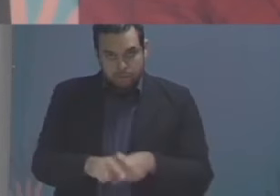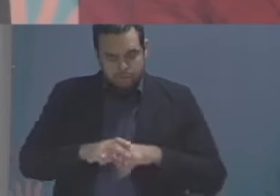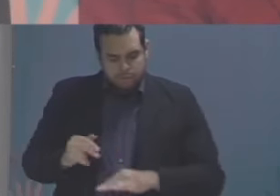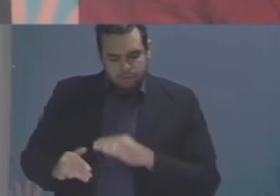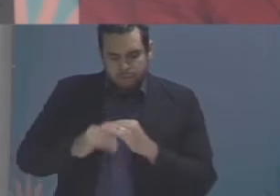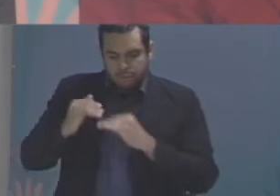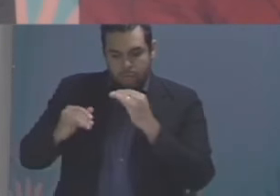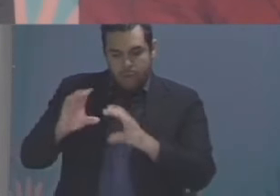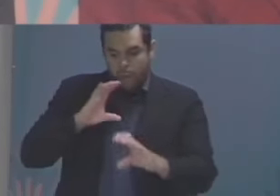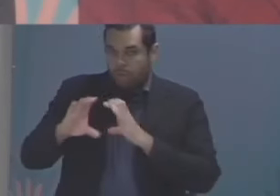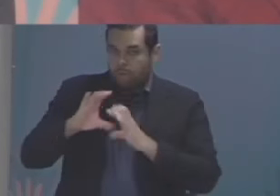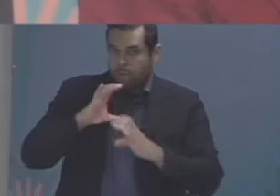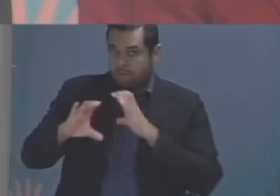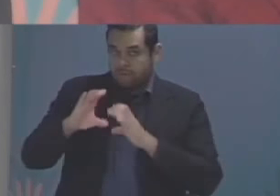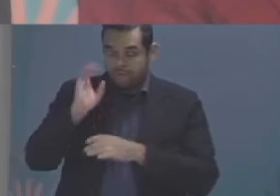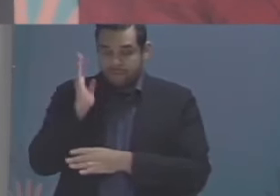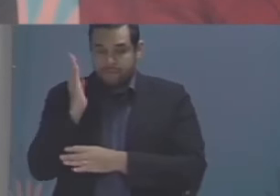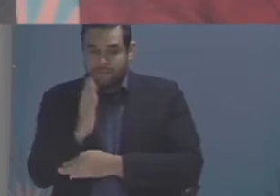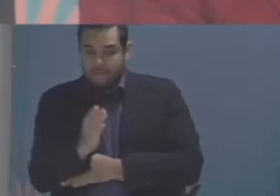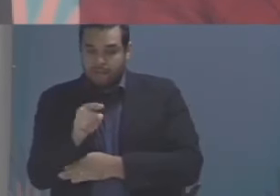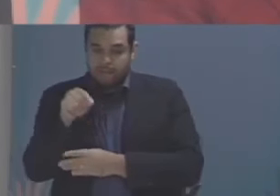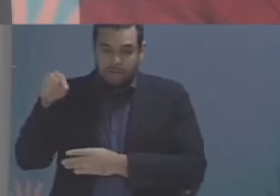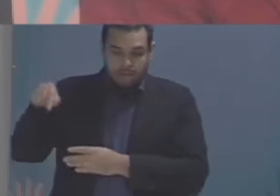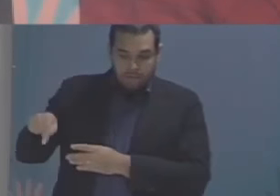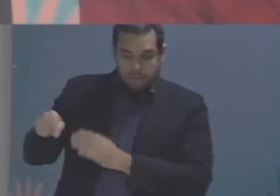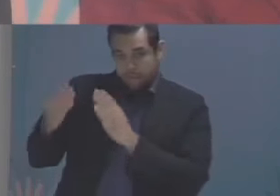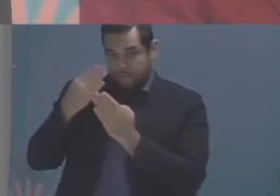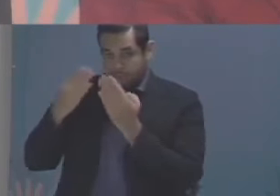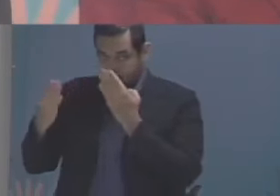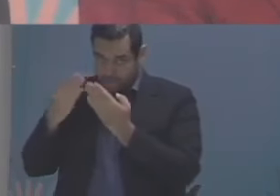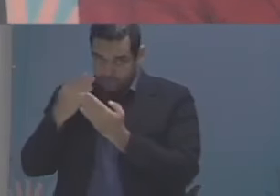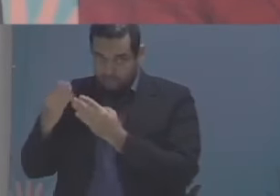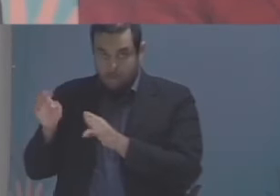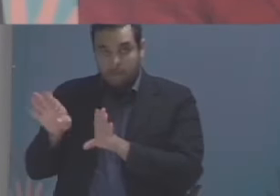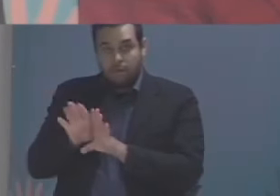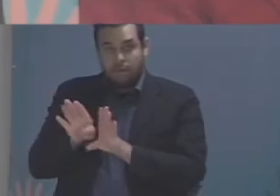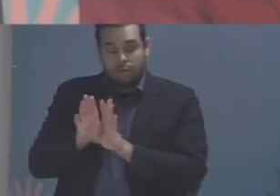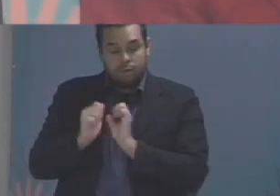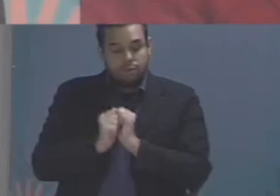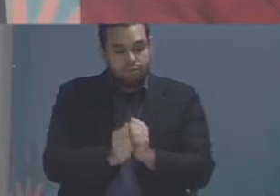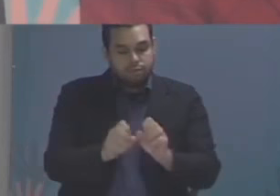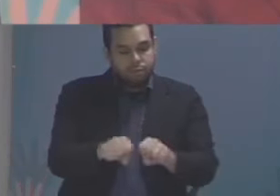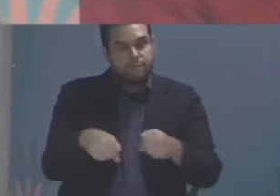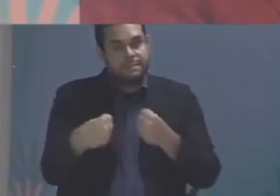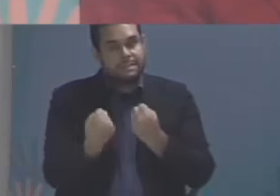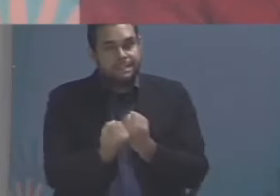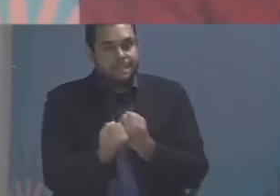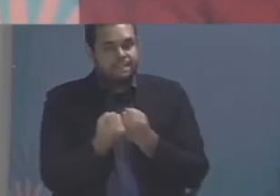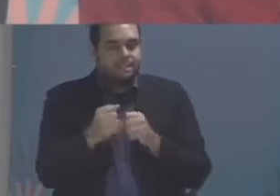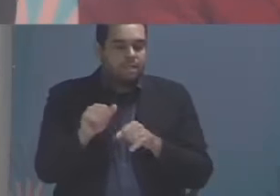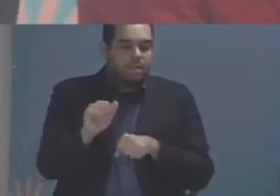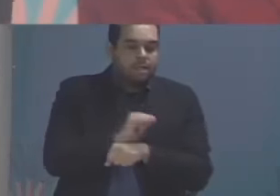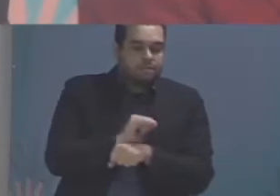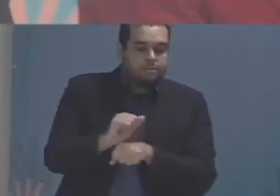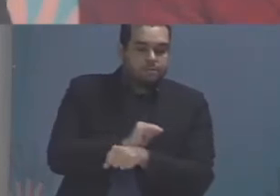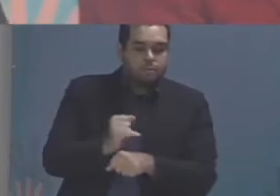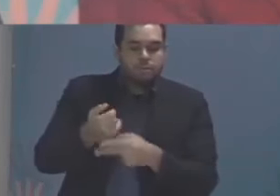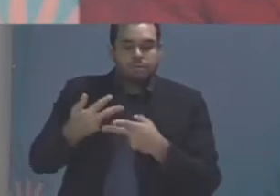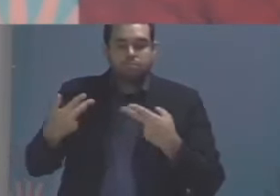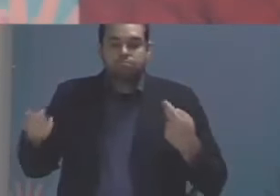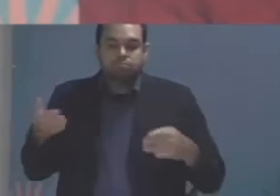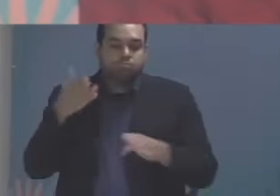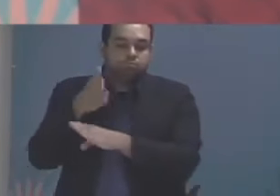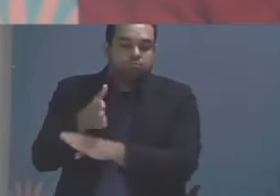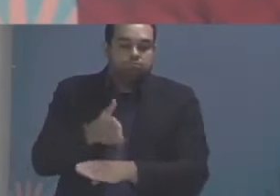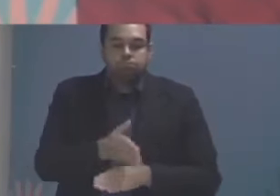canais de comunicação diretos entre as e os psicólogos, com a sociedade, articulando diferentes formas de acesso